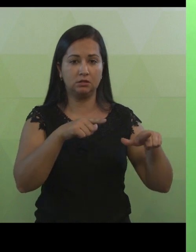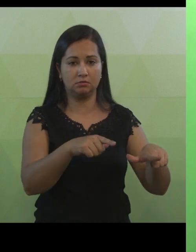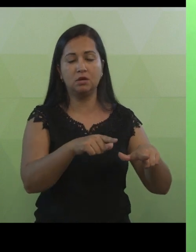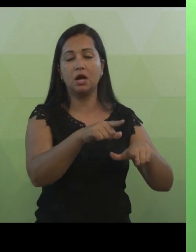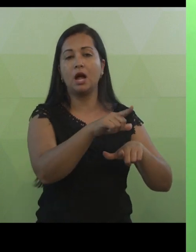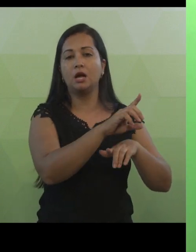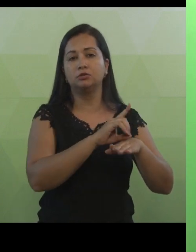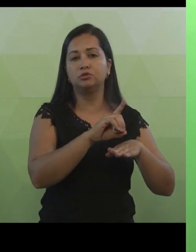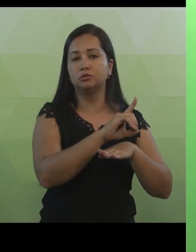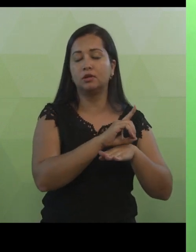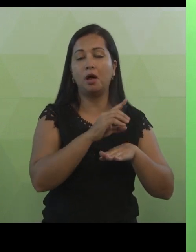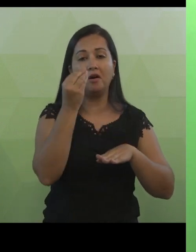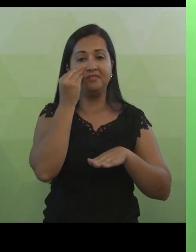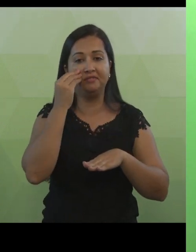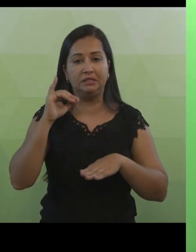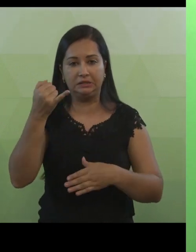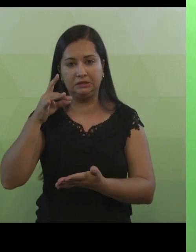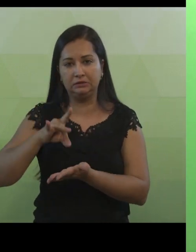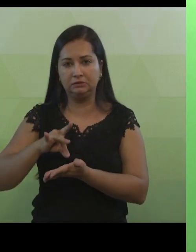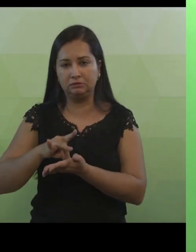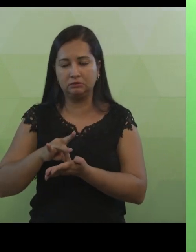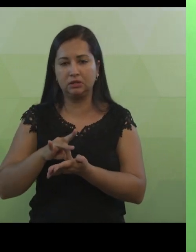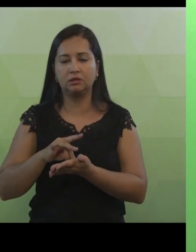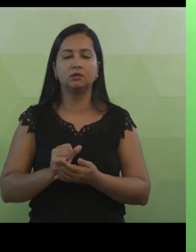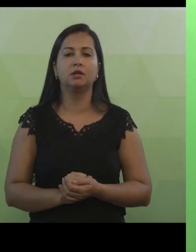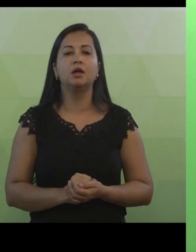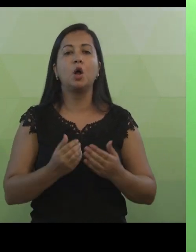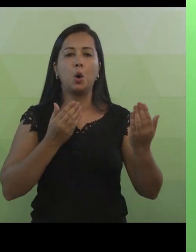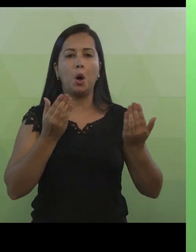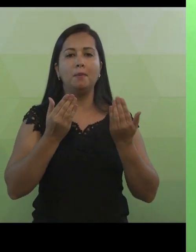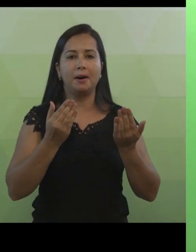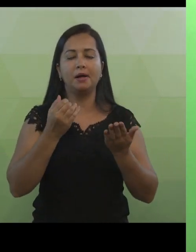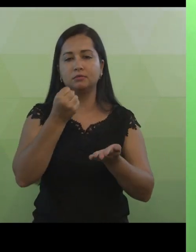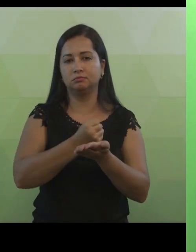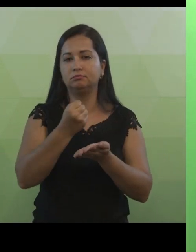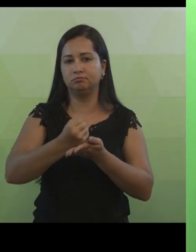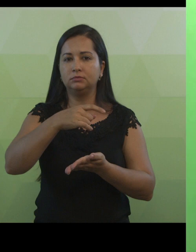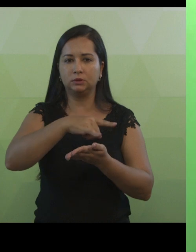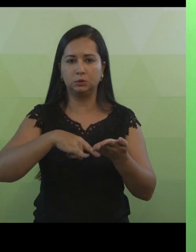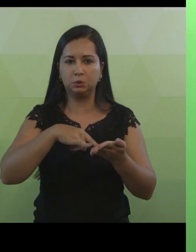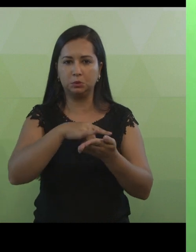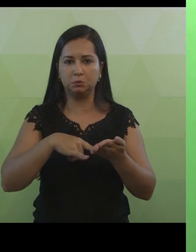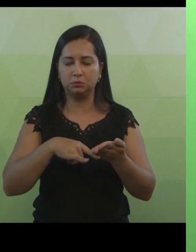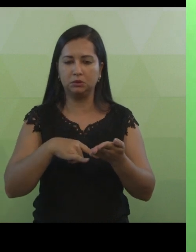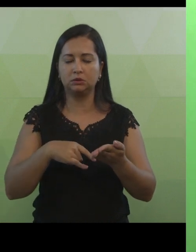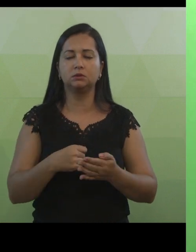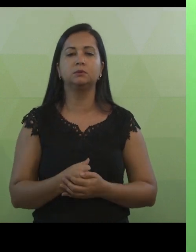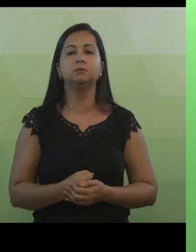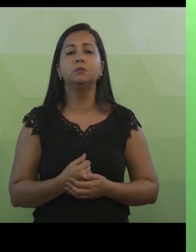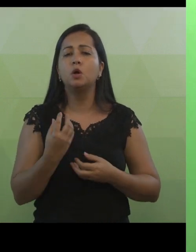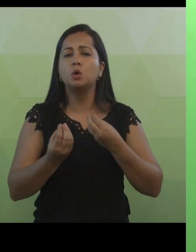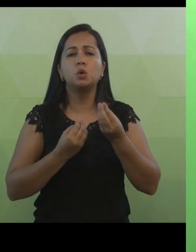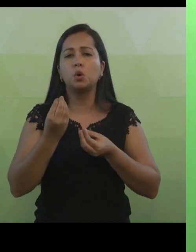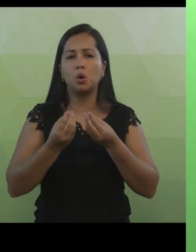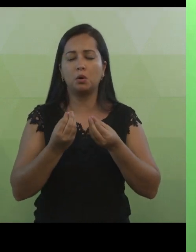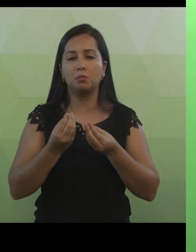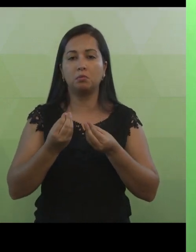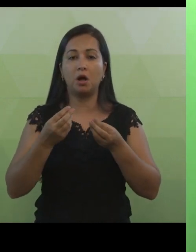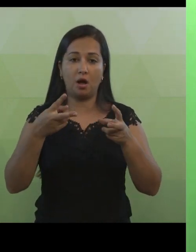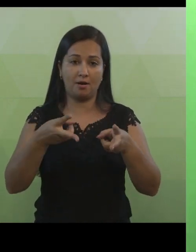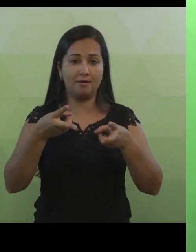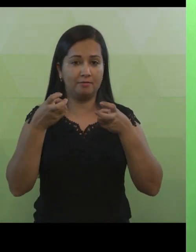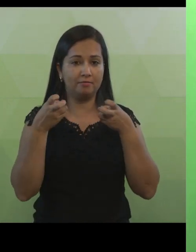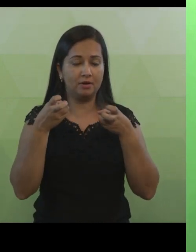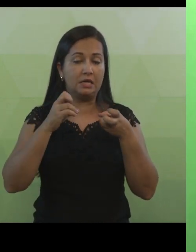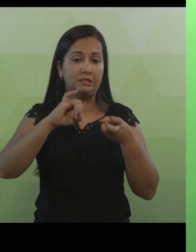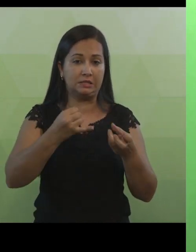Fazendo uma analogia entre certificado digital e sua validação, ao processo de reconhecer firma de um documento ou de uma cópia